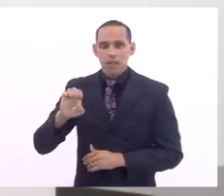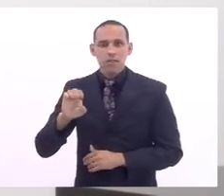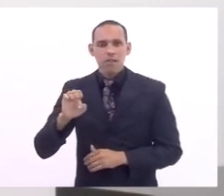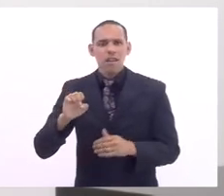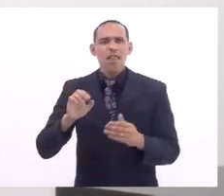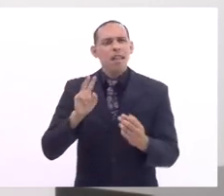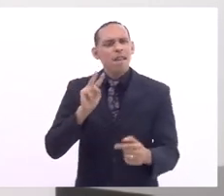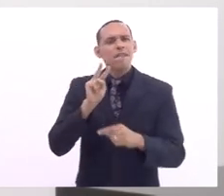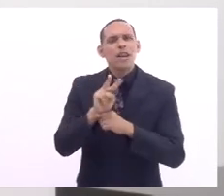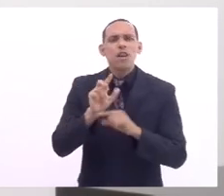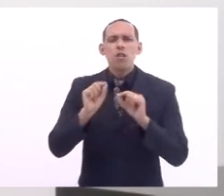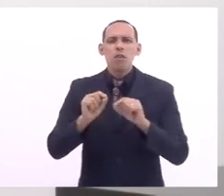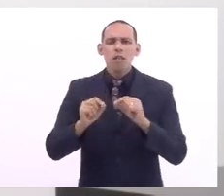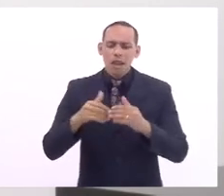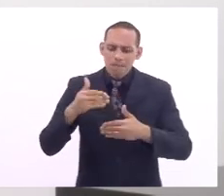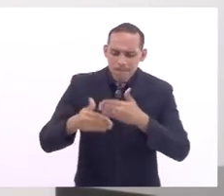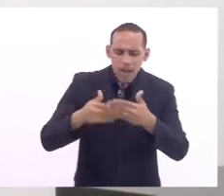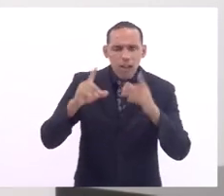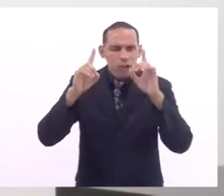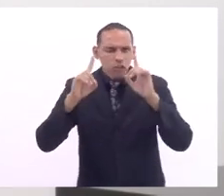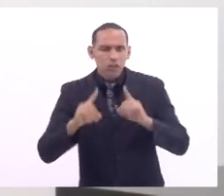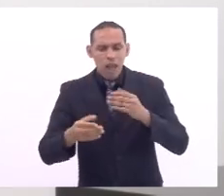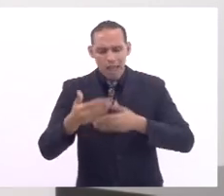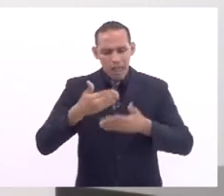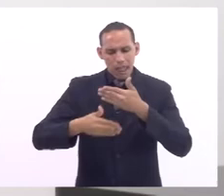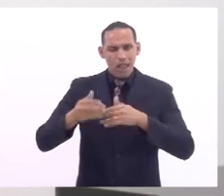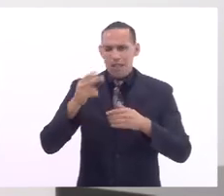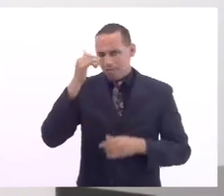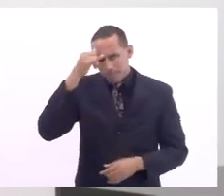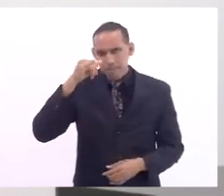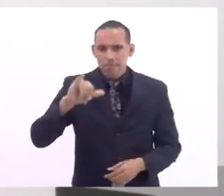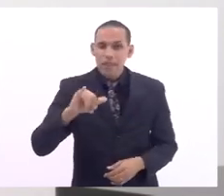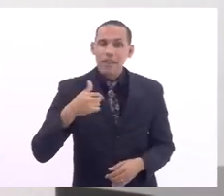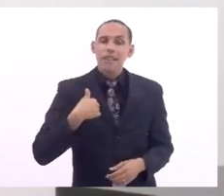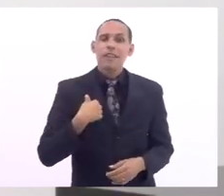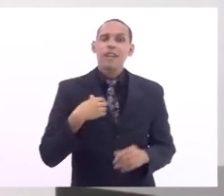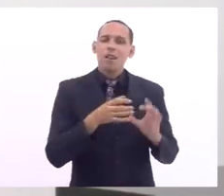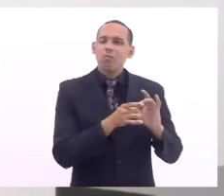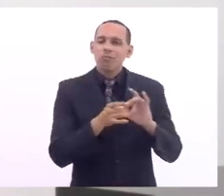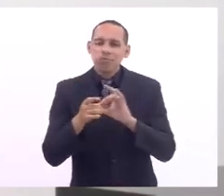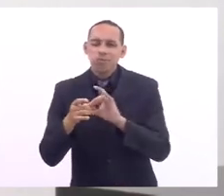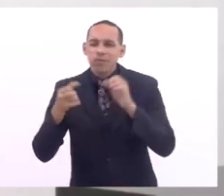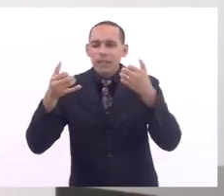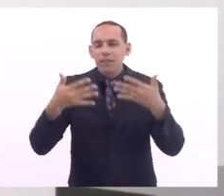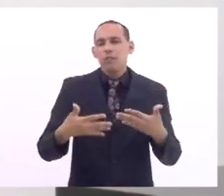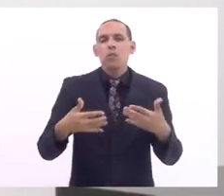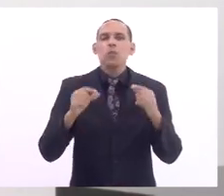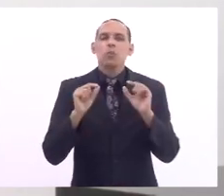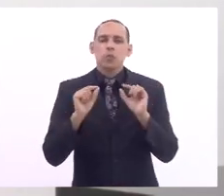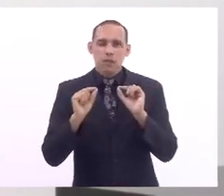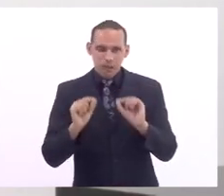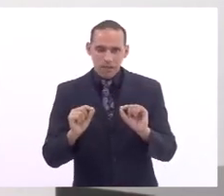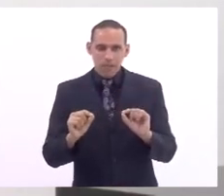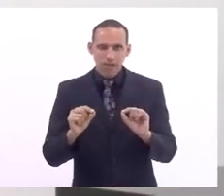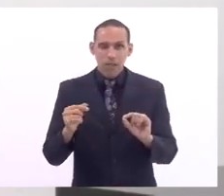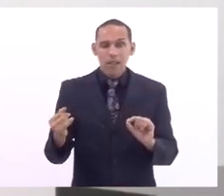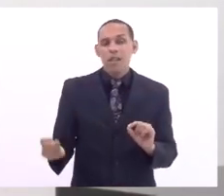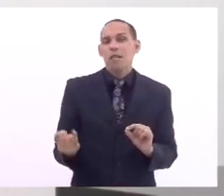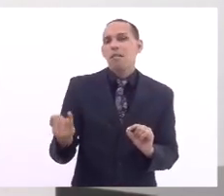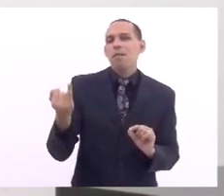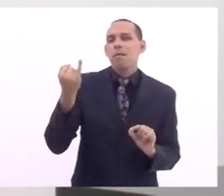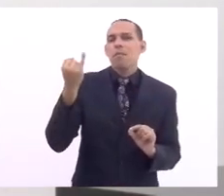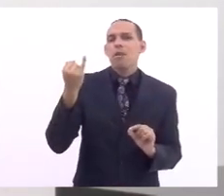retrocessos a partir da sociedade civil e aí nesse contexto eu queria destacar a importância de uma decisão